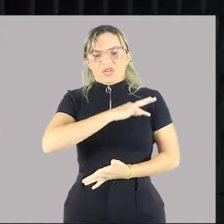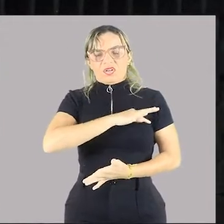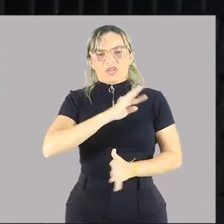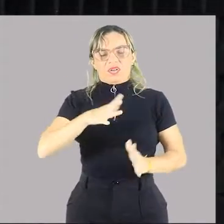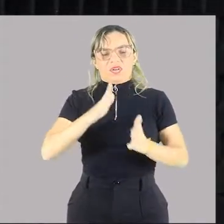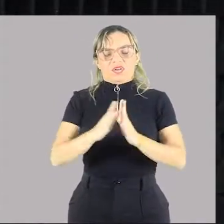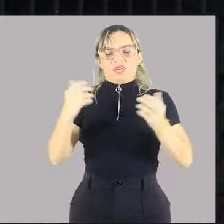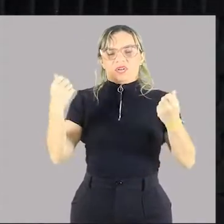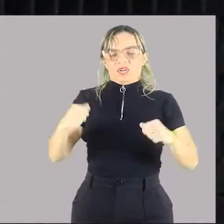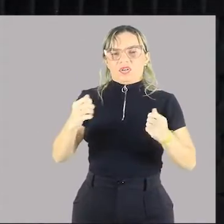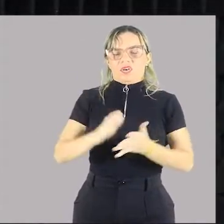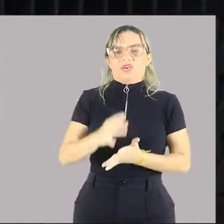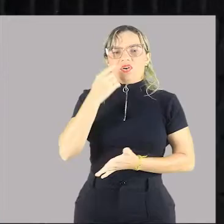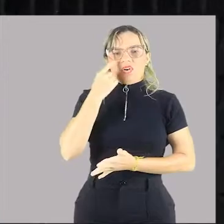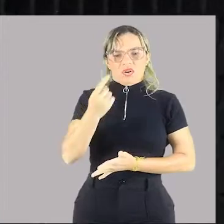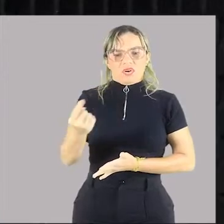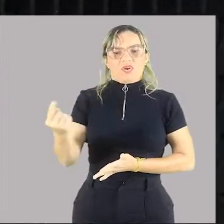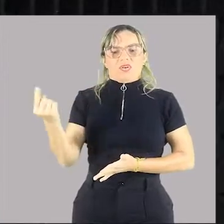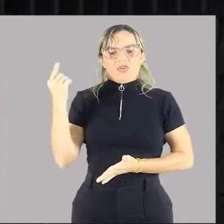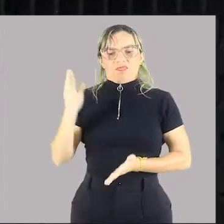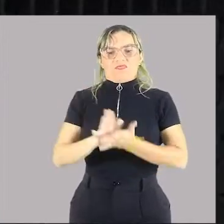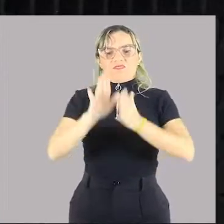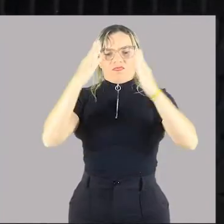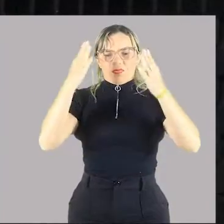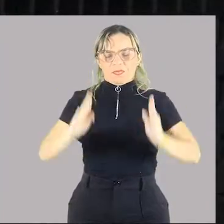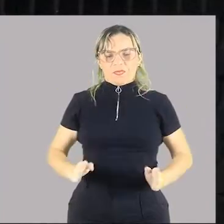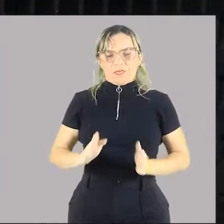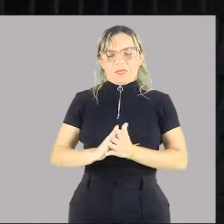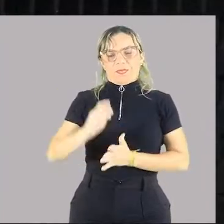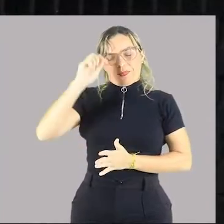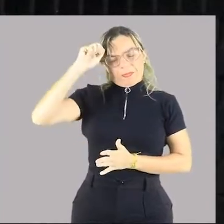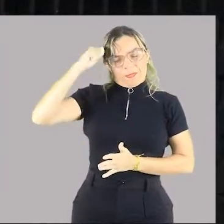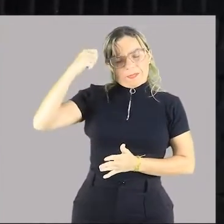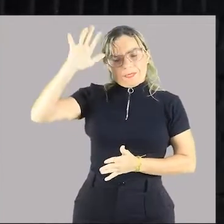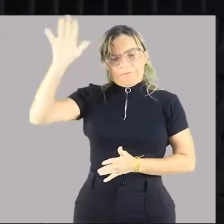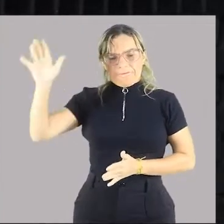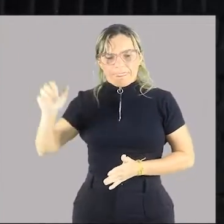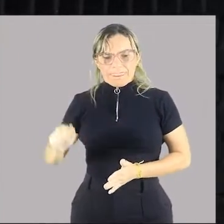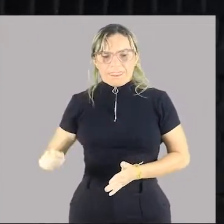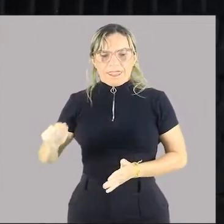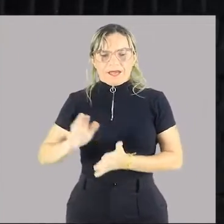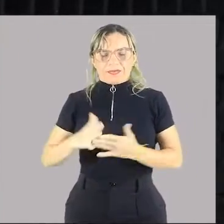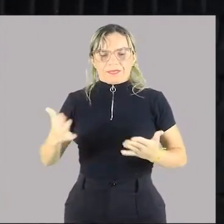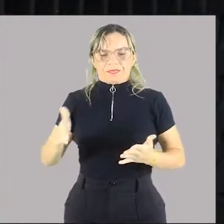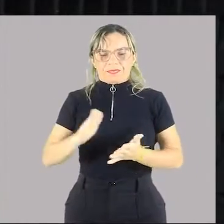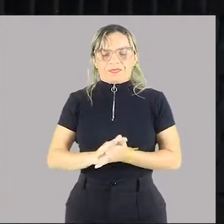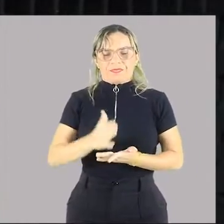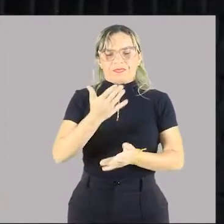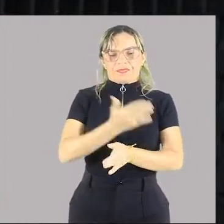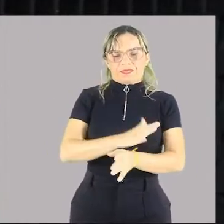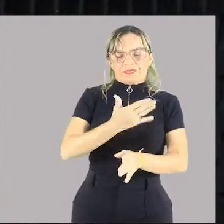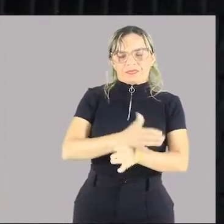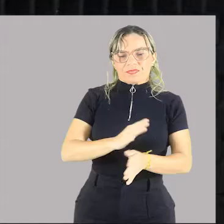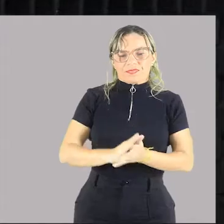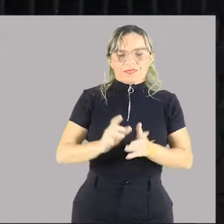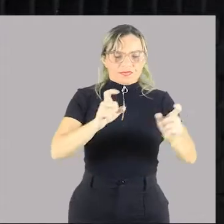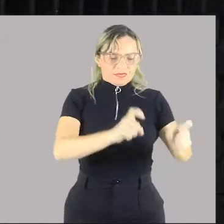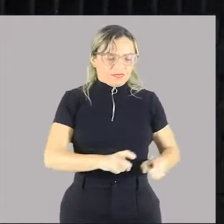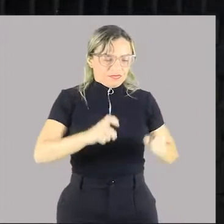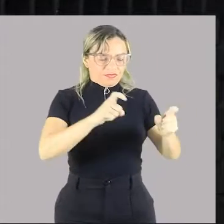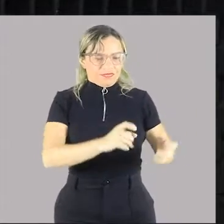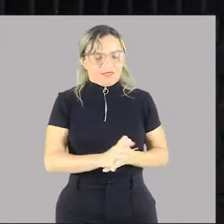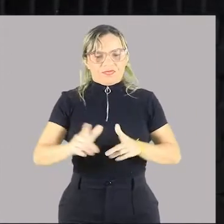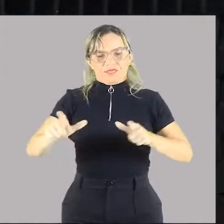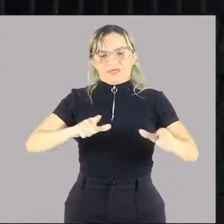É preciso se olhar para isso. Negros africanos estão vindo ser usados como mão de obra na agricultura